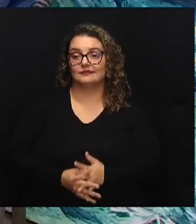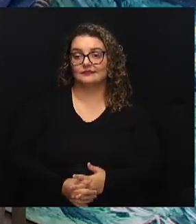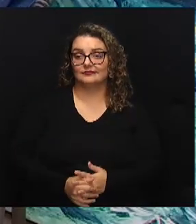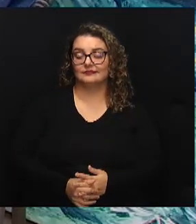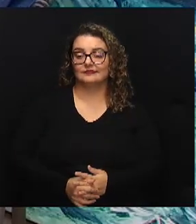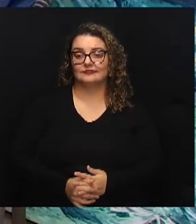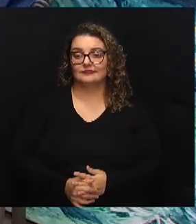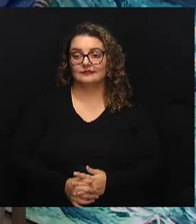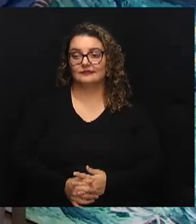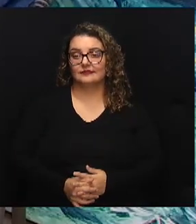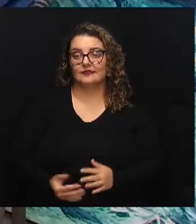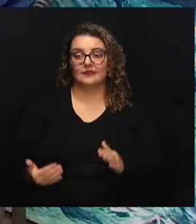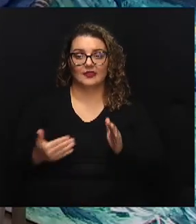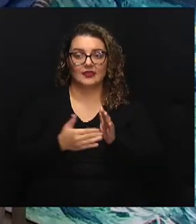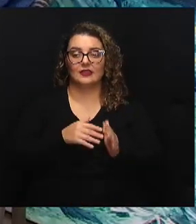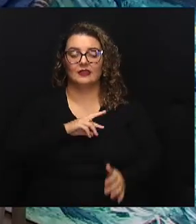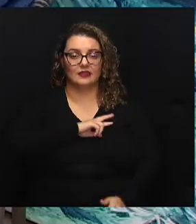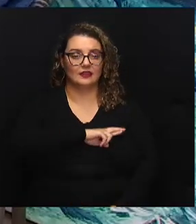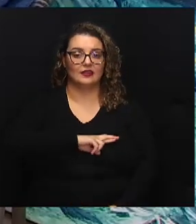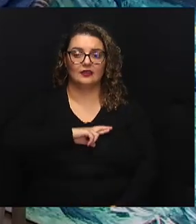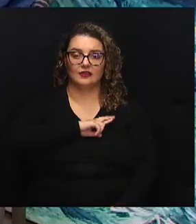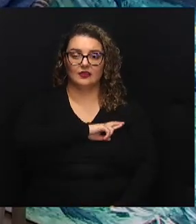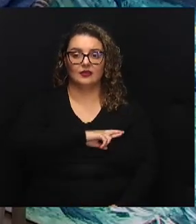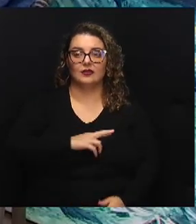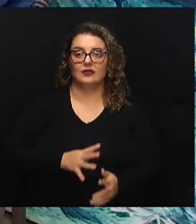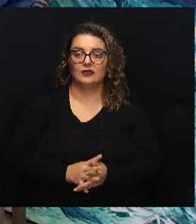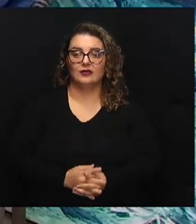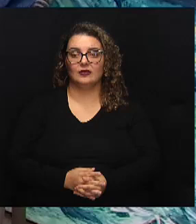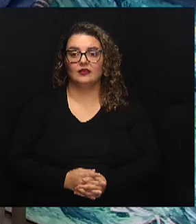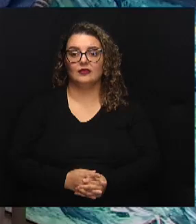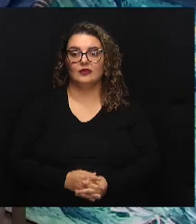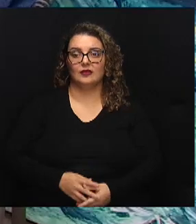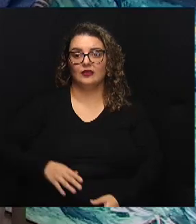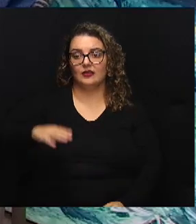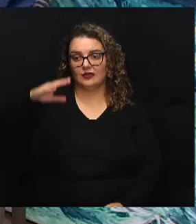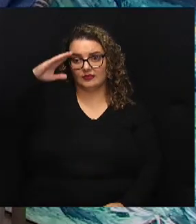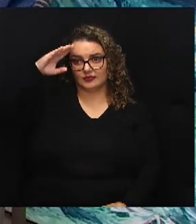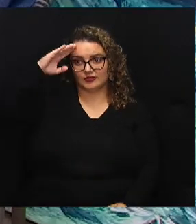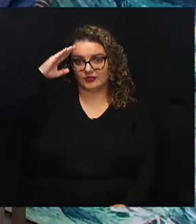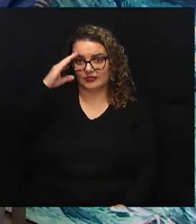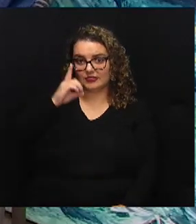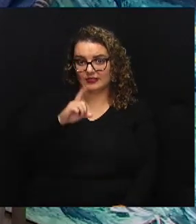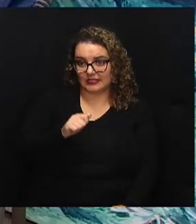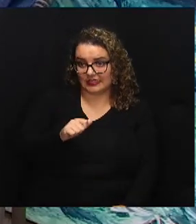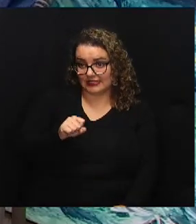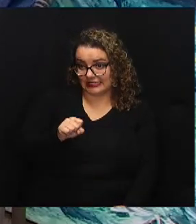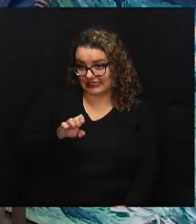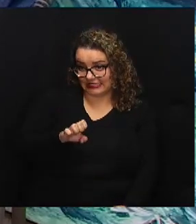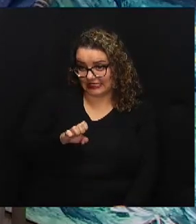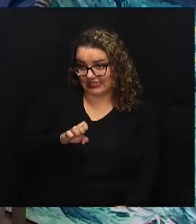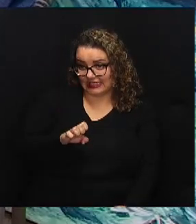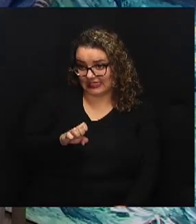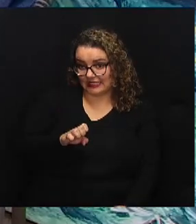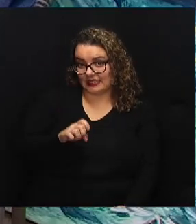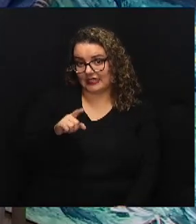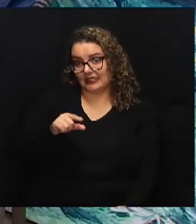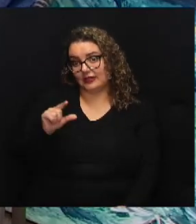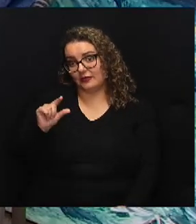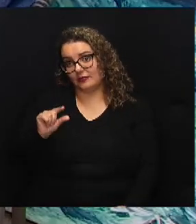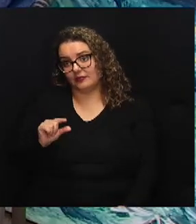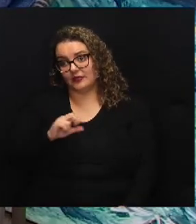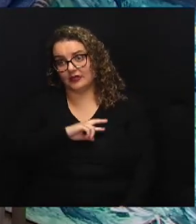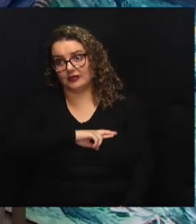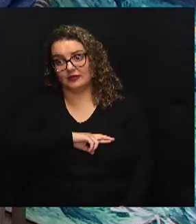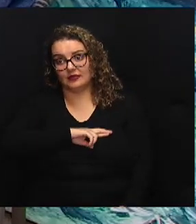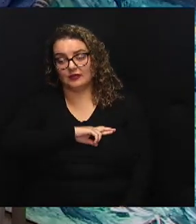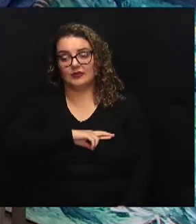tenho até romance. O General da Sé é um pequeno romance, pequeno, mas